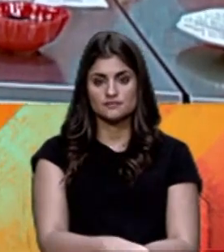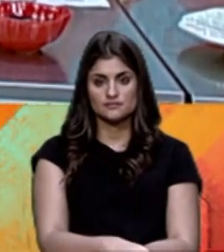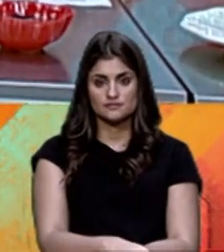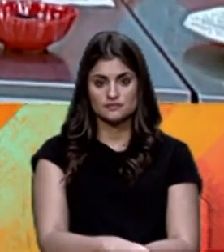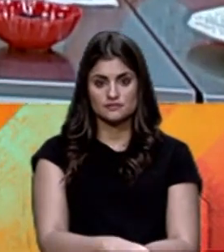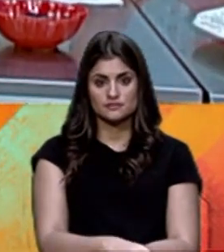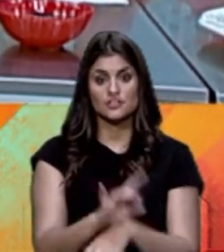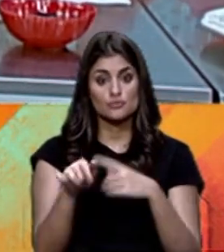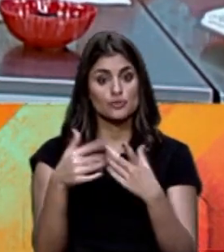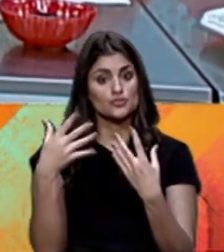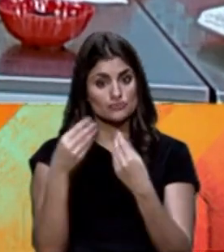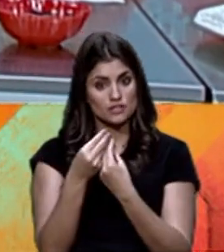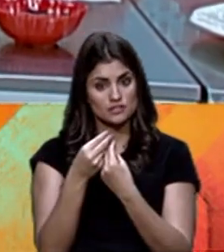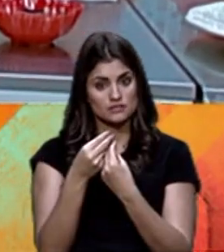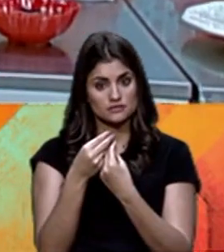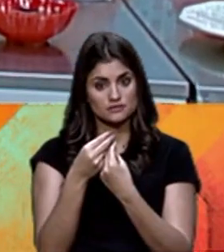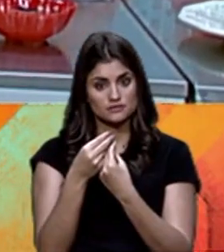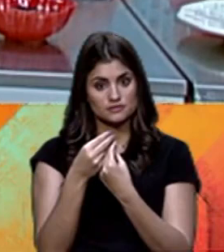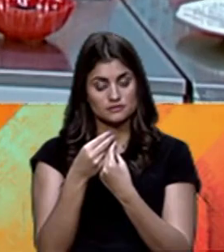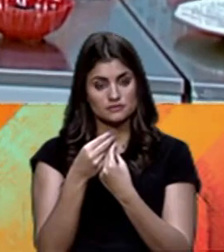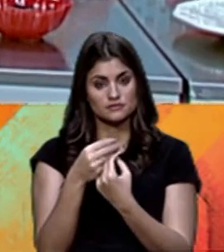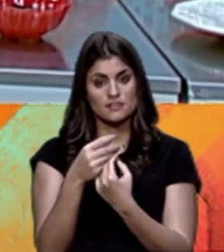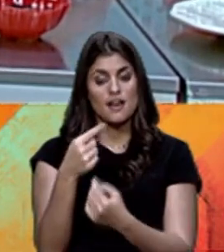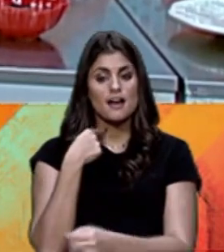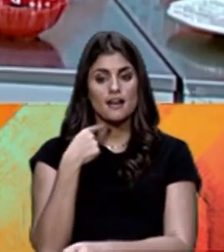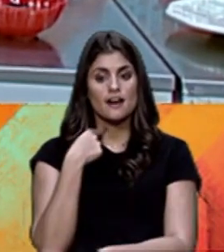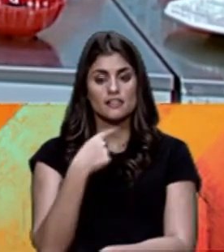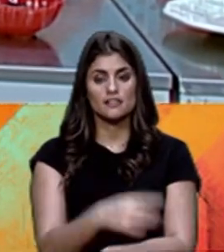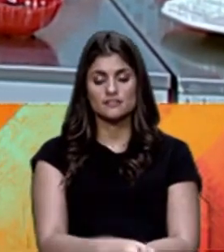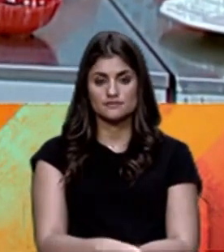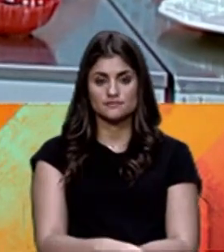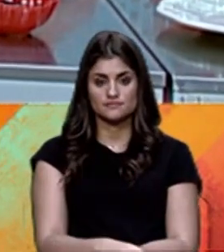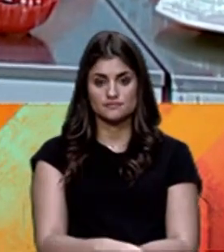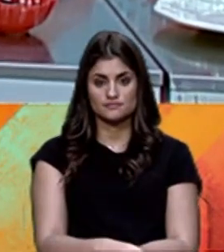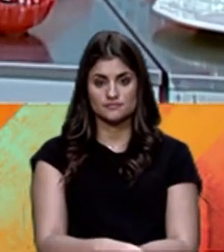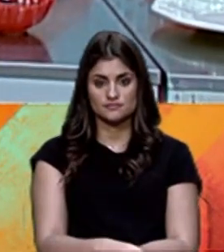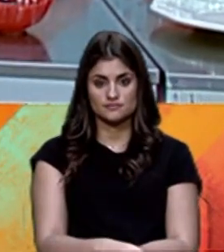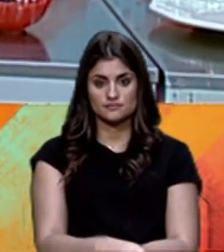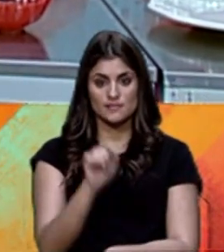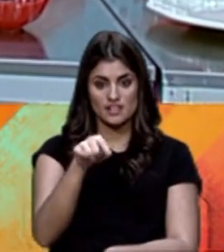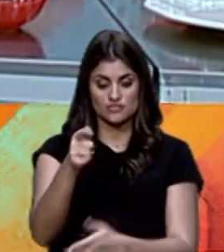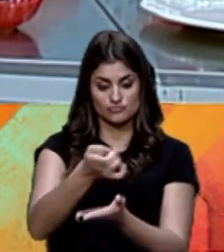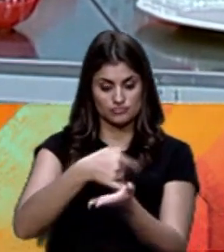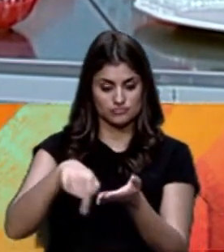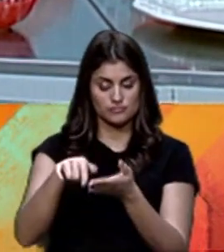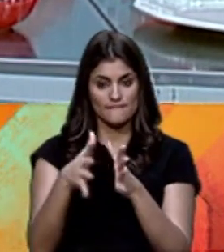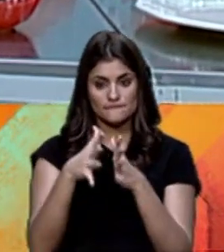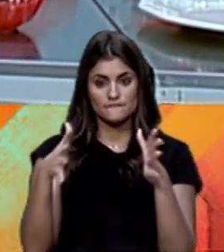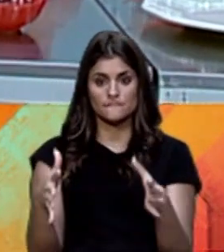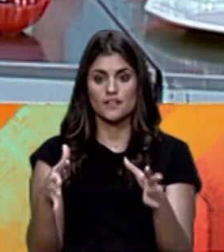azeite. E depois vamos juntar a carne. Muito bem. Esta sartã, como é grande, pronto, já